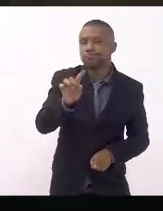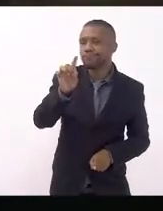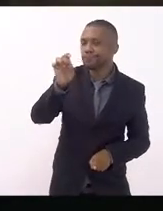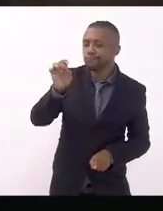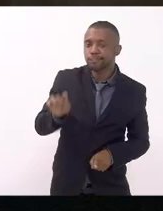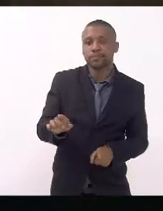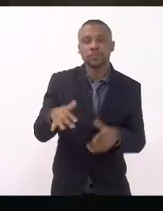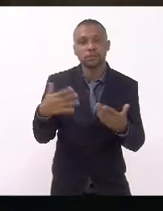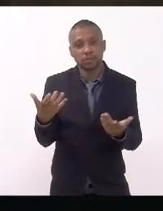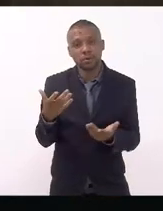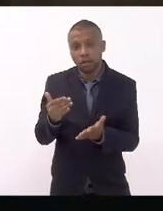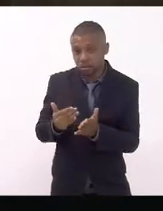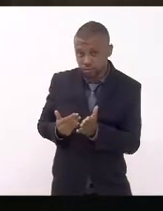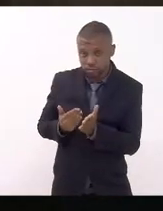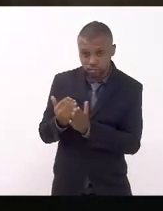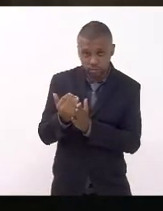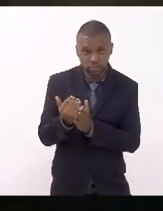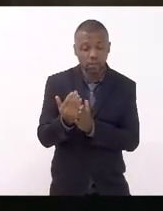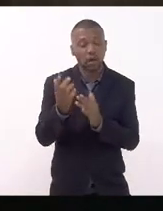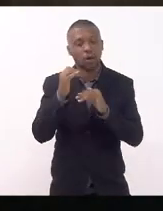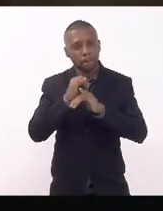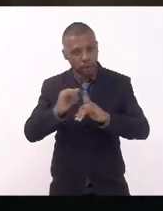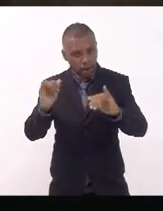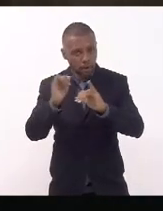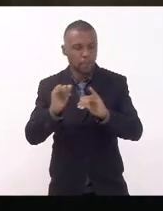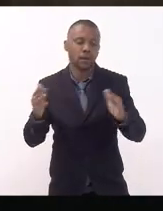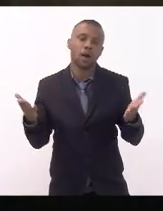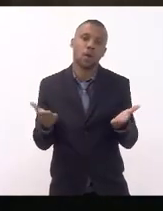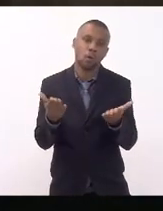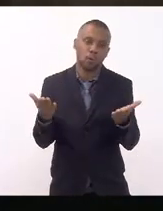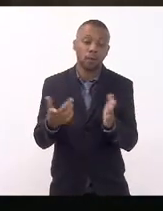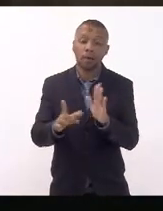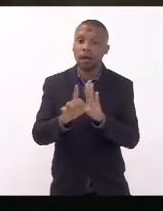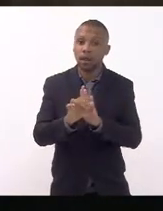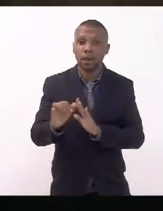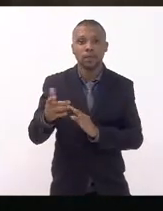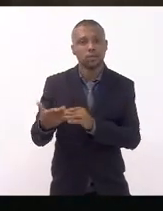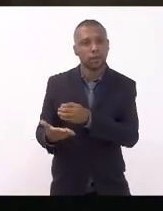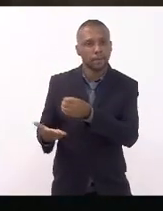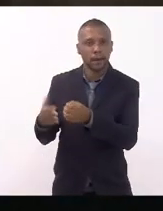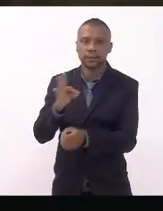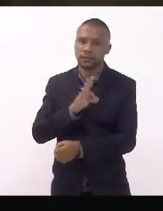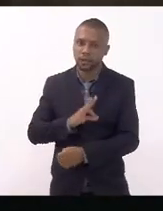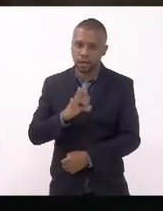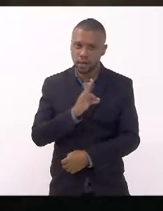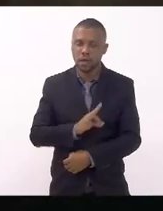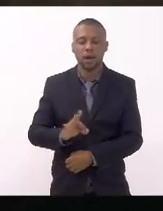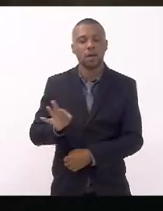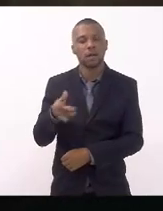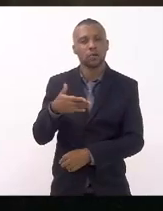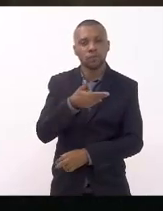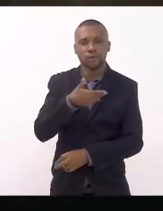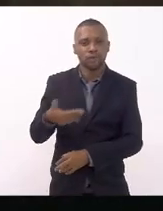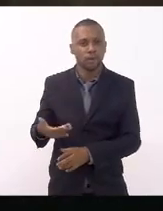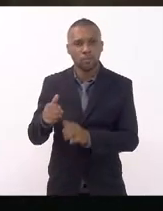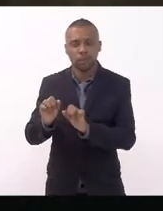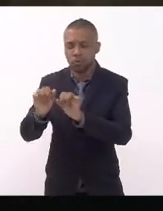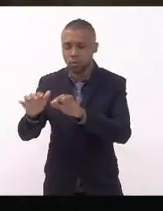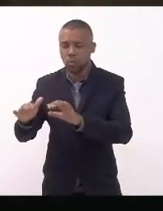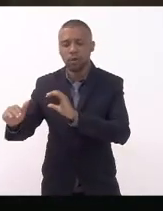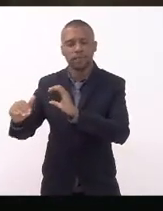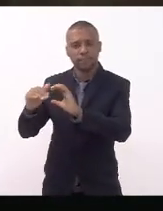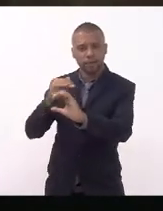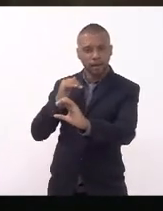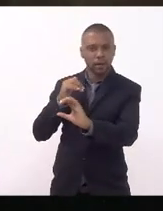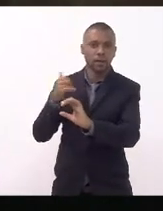estamos iniciando hoje uma campanha pela lei do piso, para que o governo envie para essa casa essa